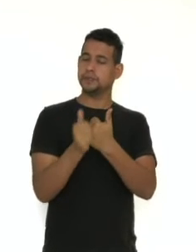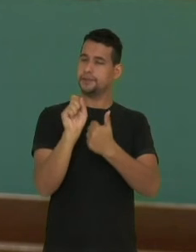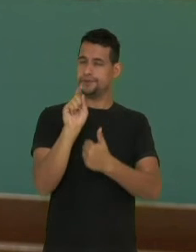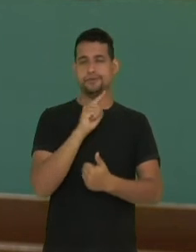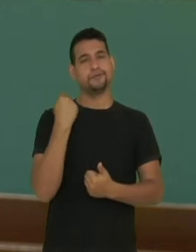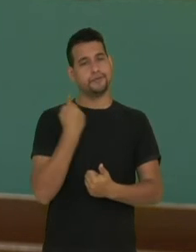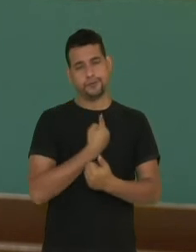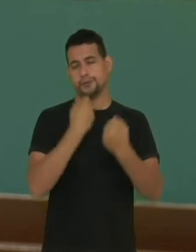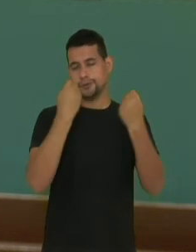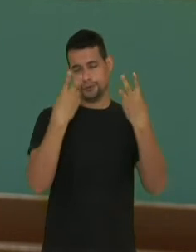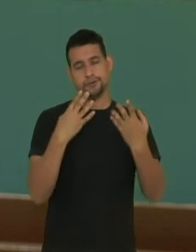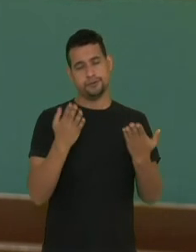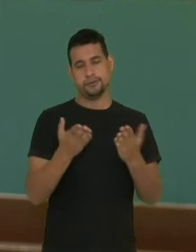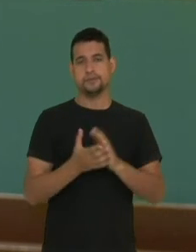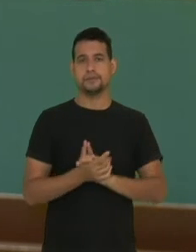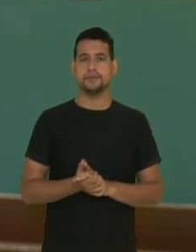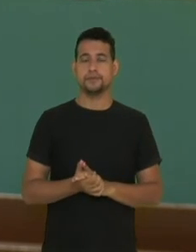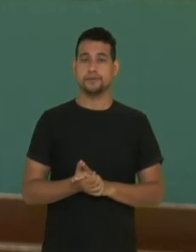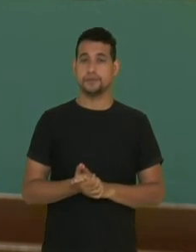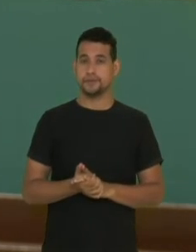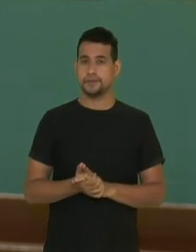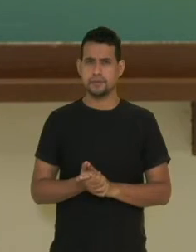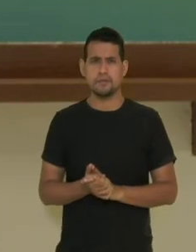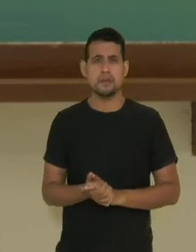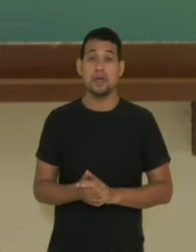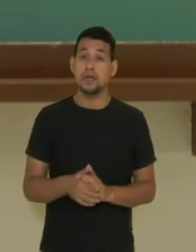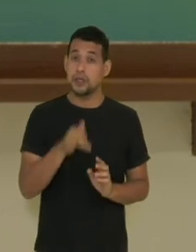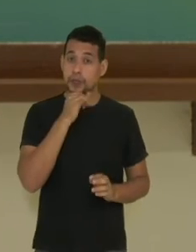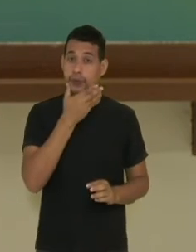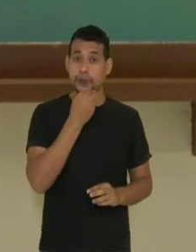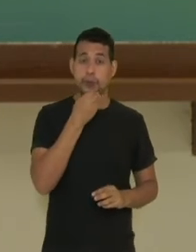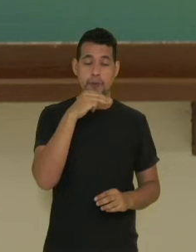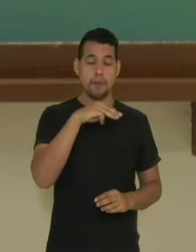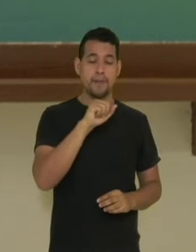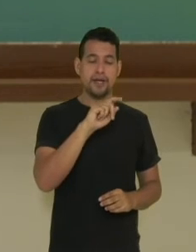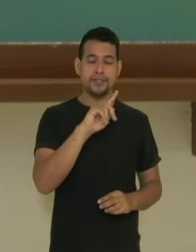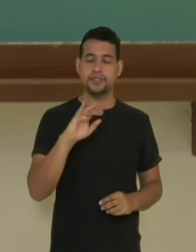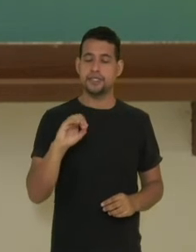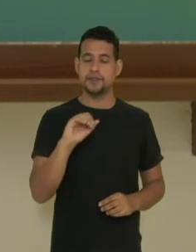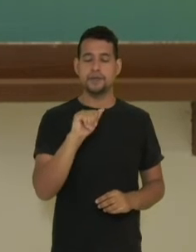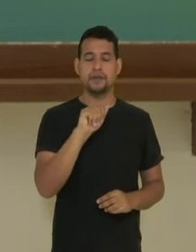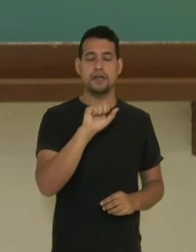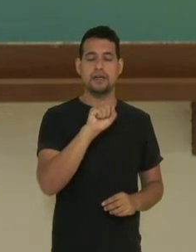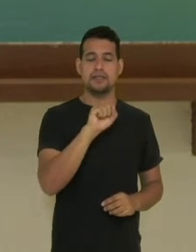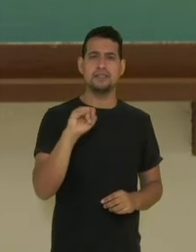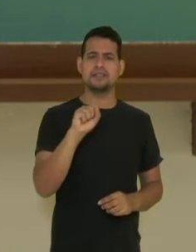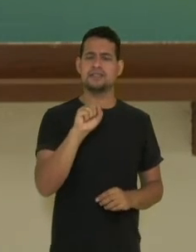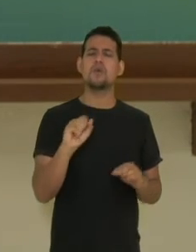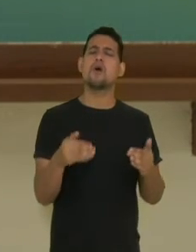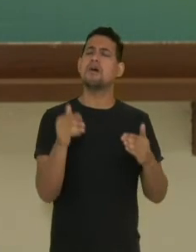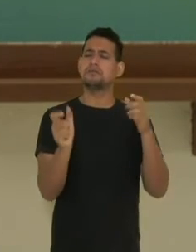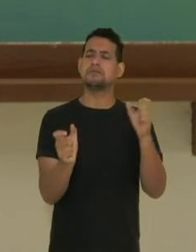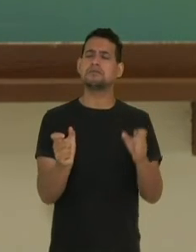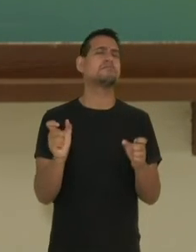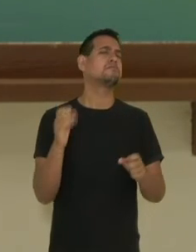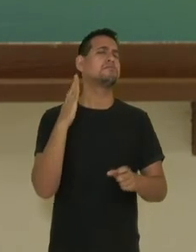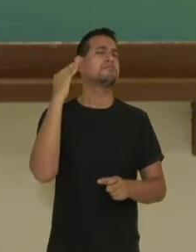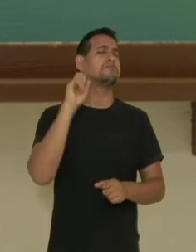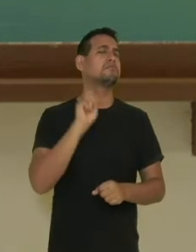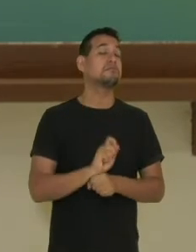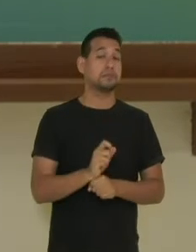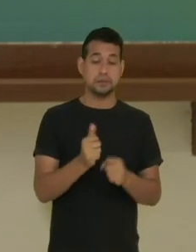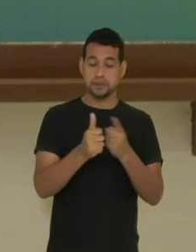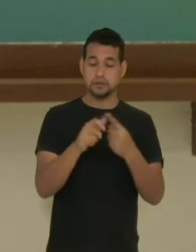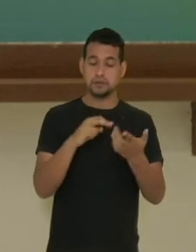nós colocamos aqui. Sobre Machado de Assis, né, quais as características deste grande autor?